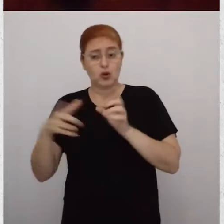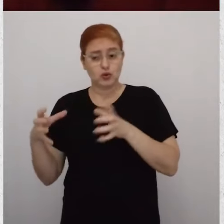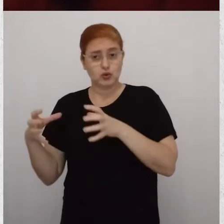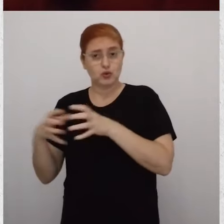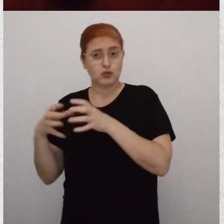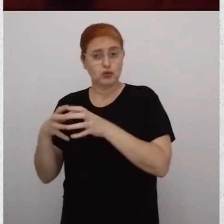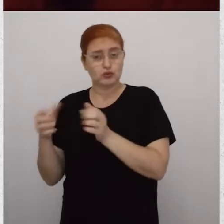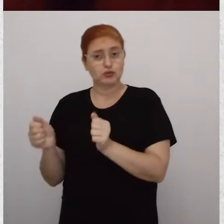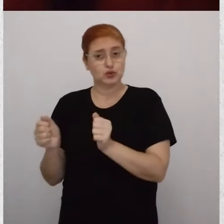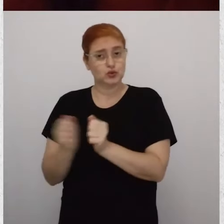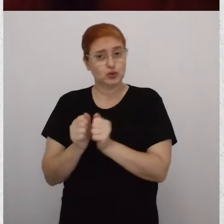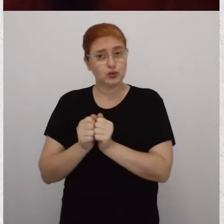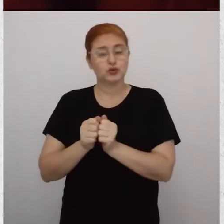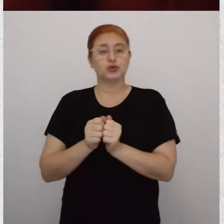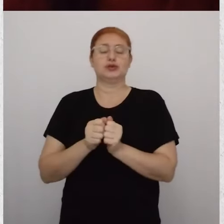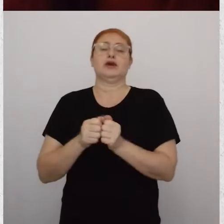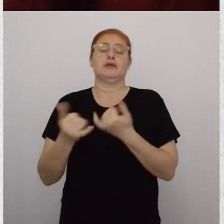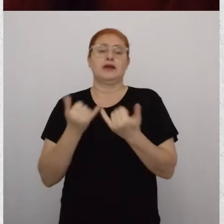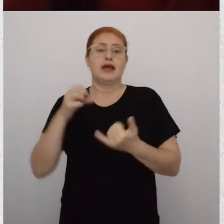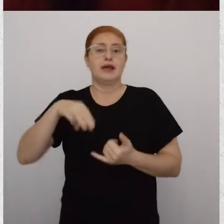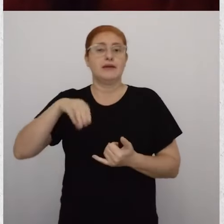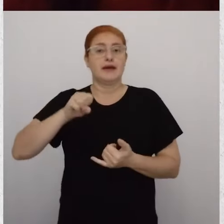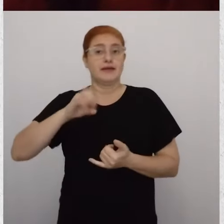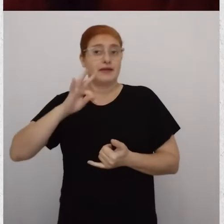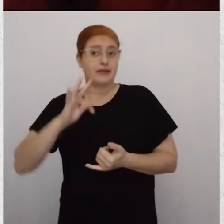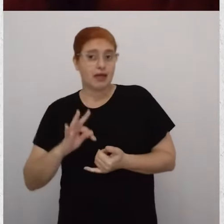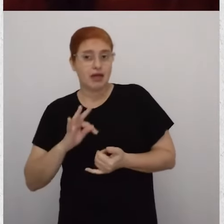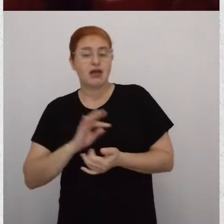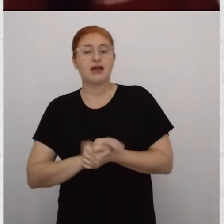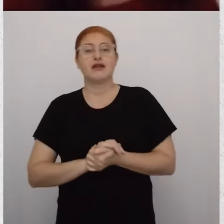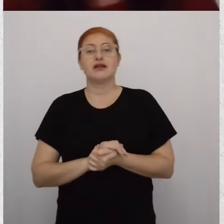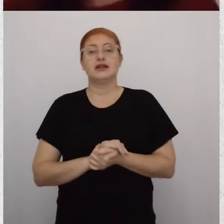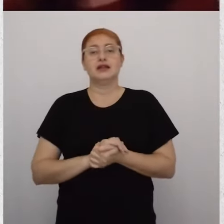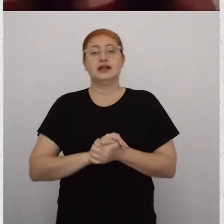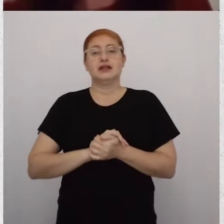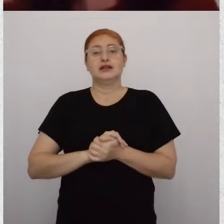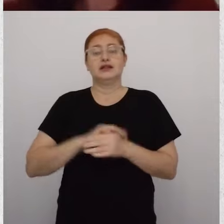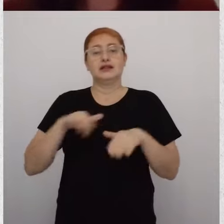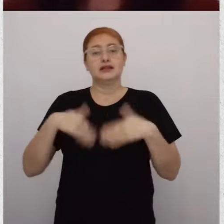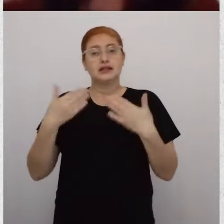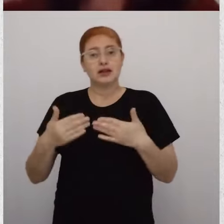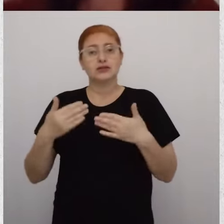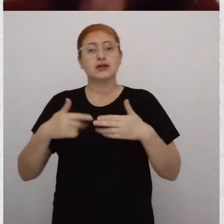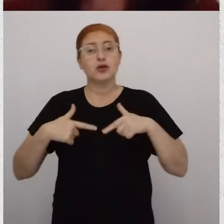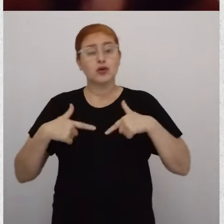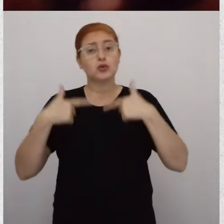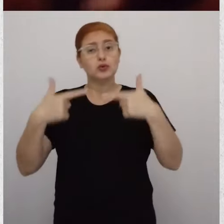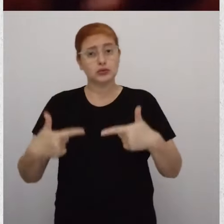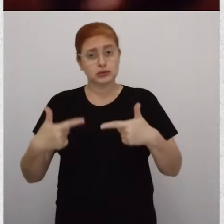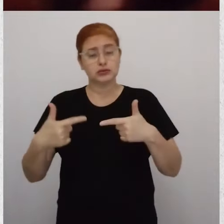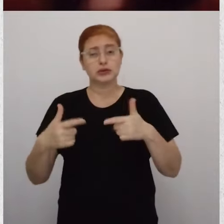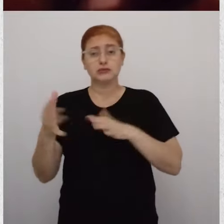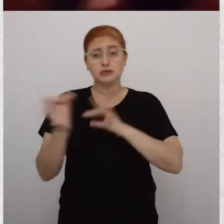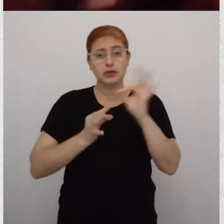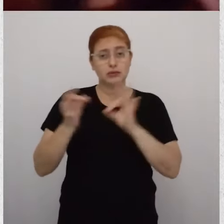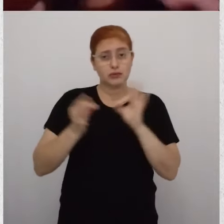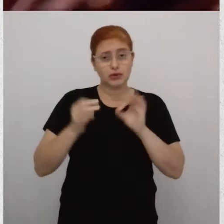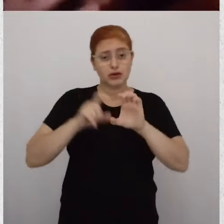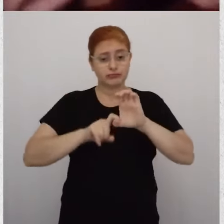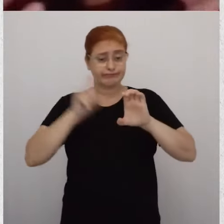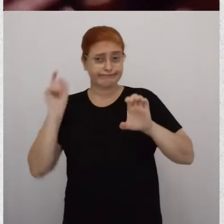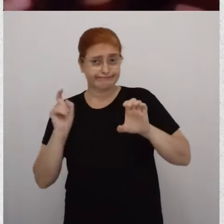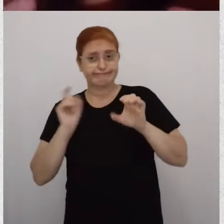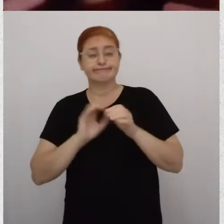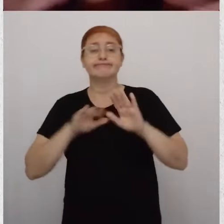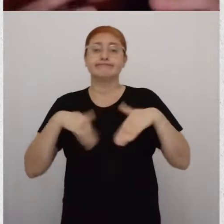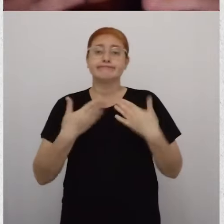FUP, o próprio MST, como essas referências que estão lutando pelo mesmo projeto de emancipação que ele. Então,